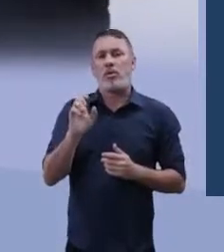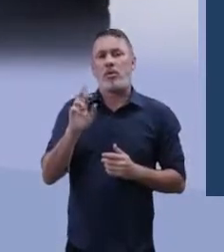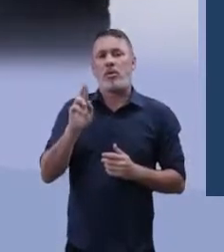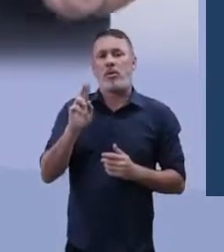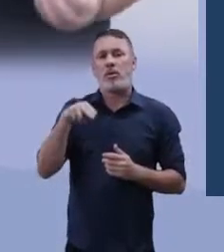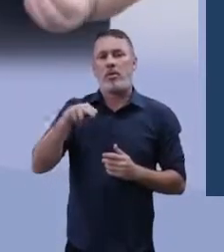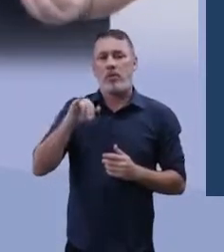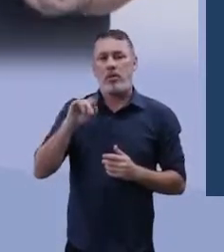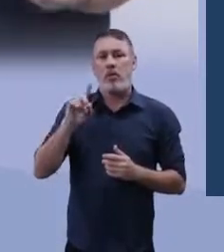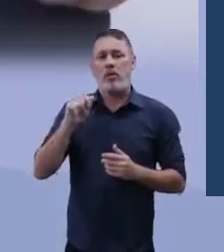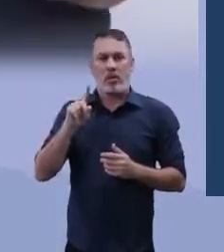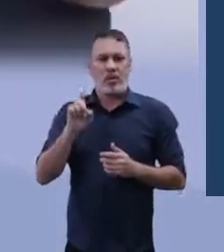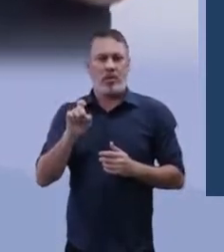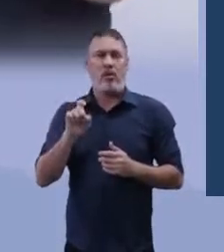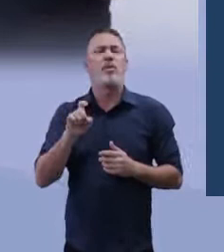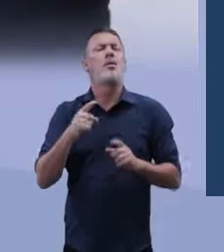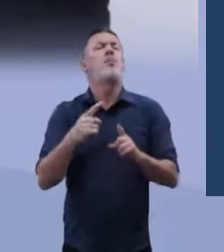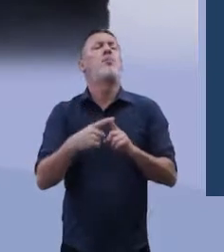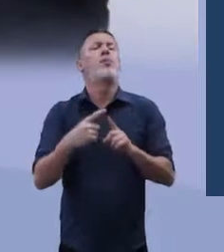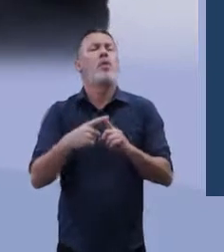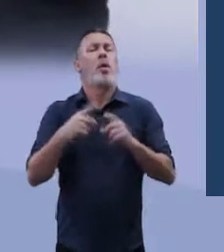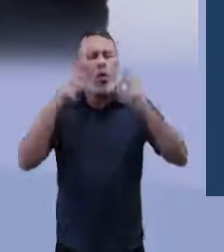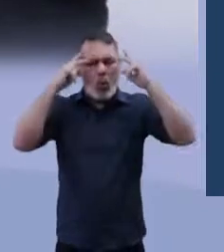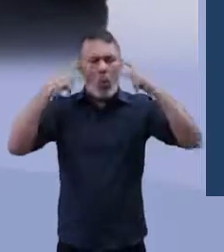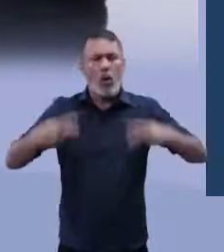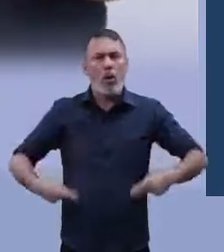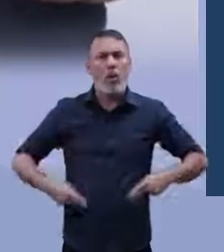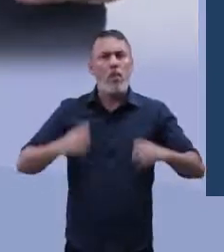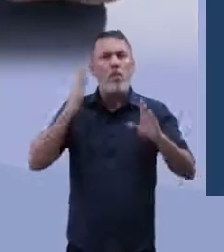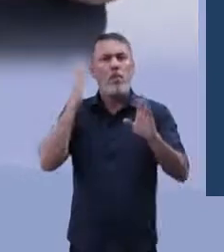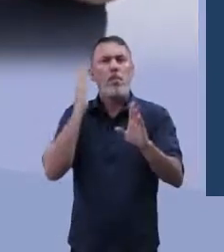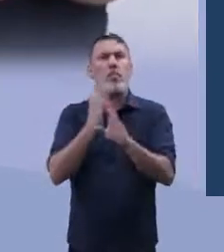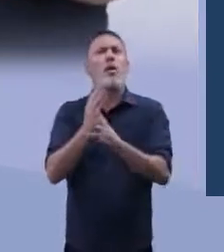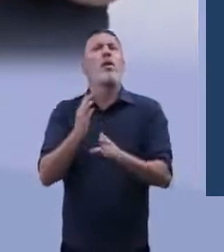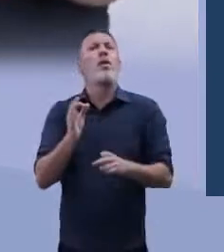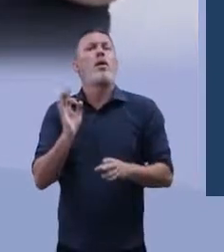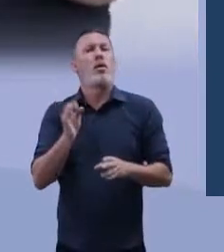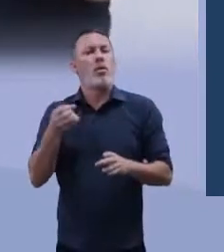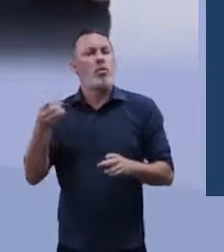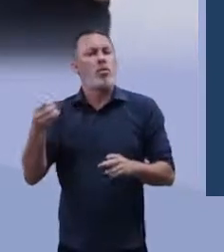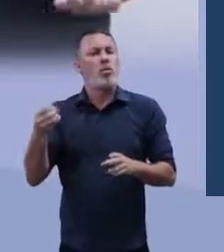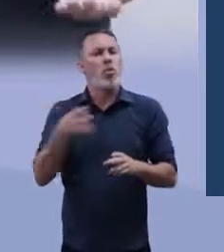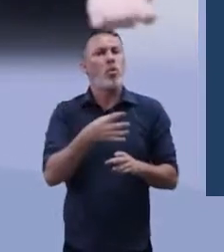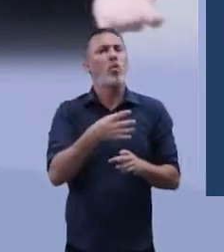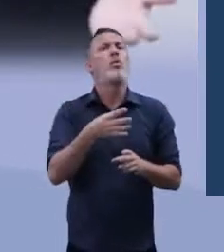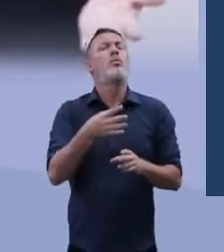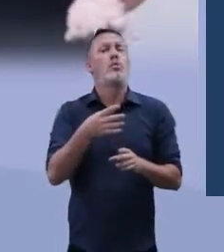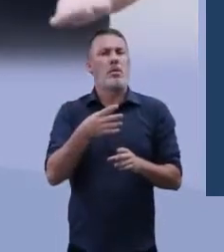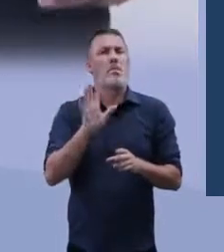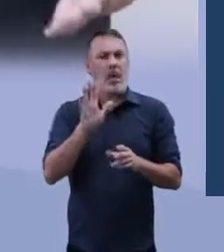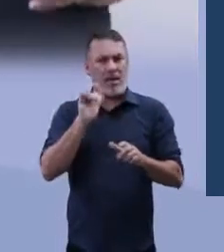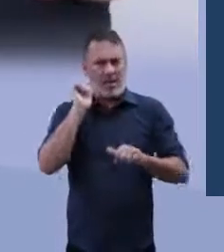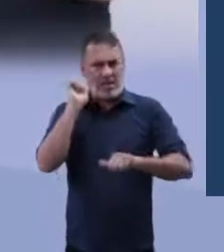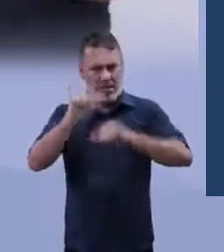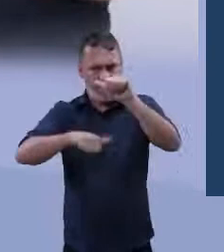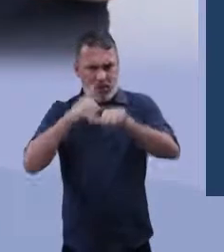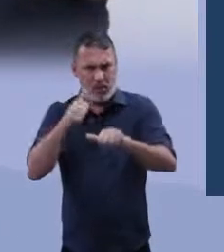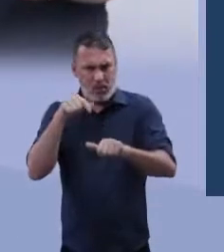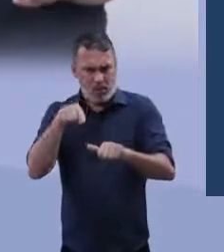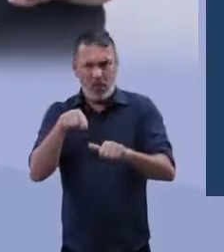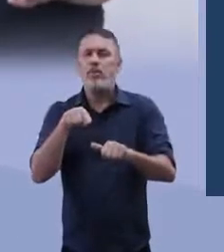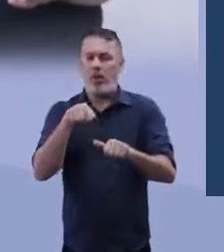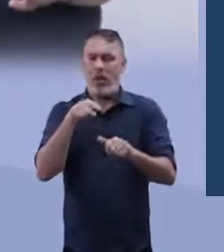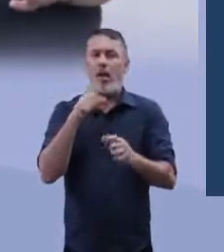que há uma outra realidade. E em meio a todas essas transformações, claro, a arte também